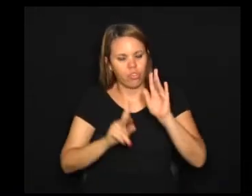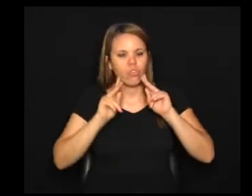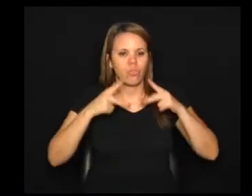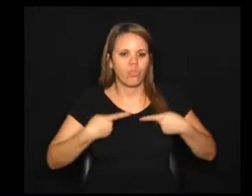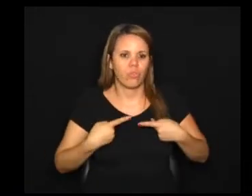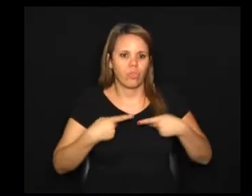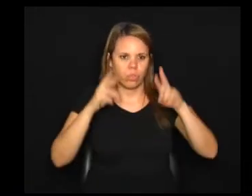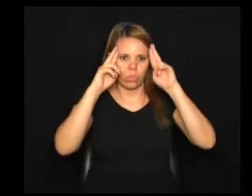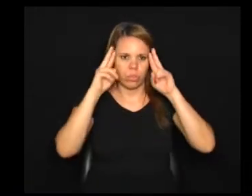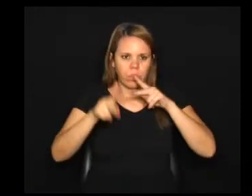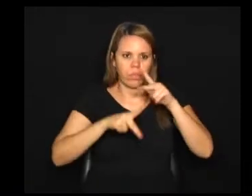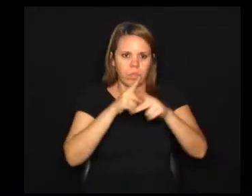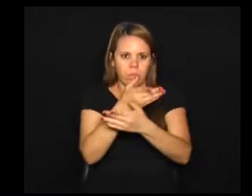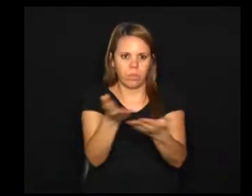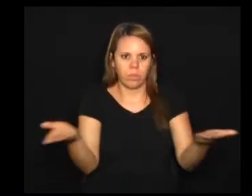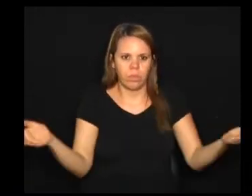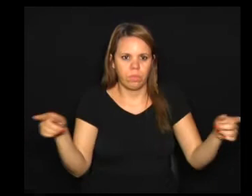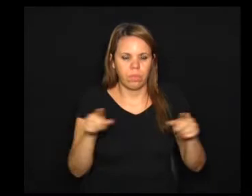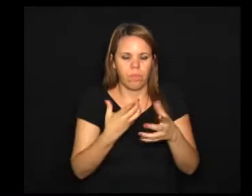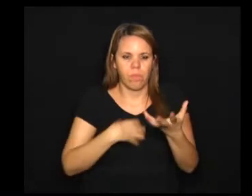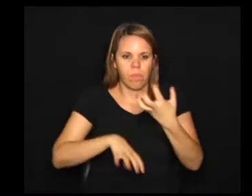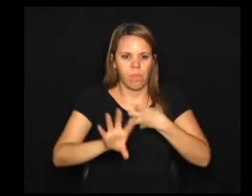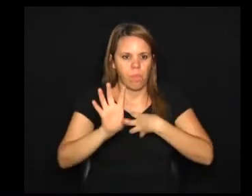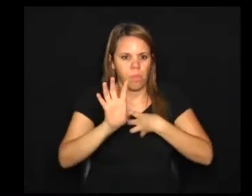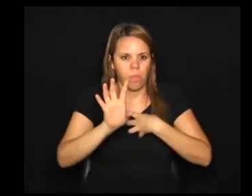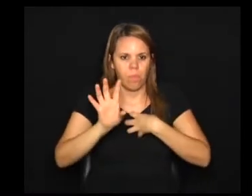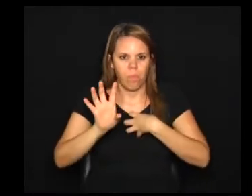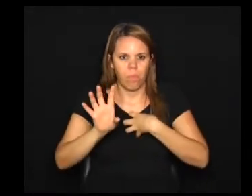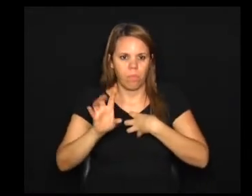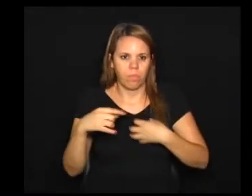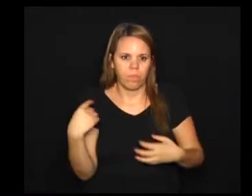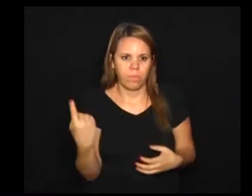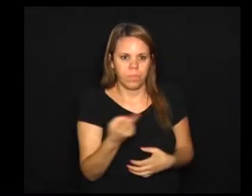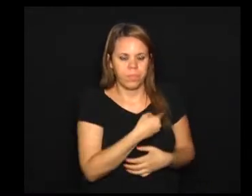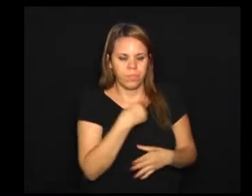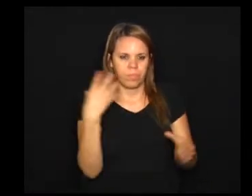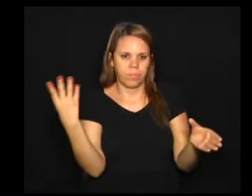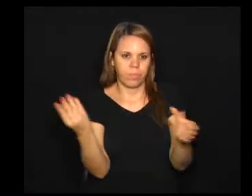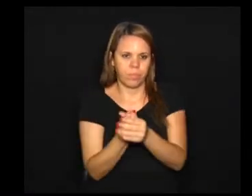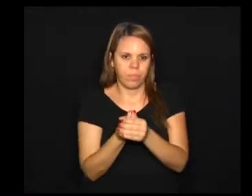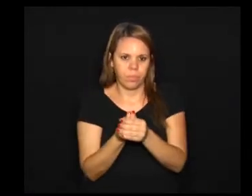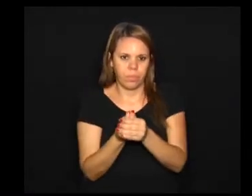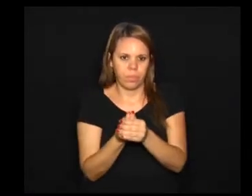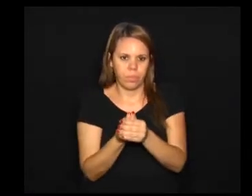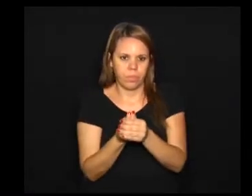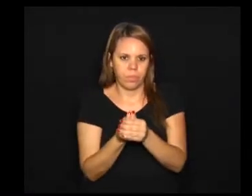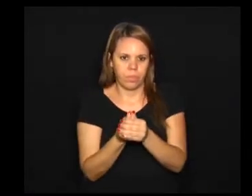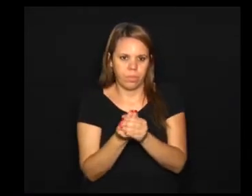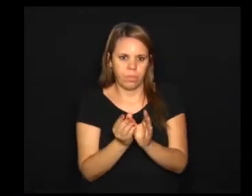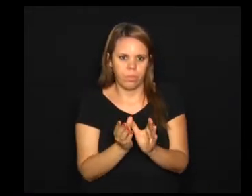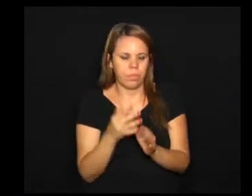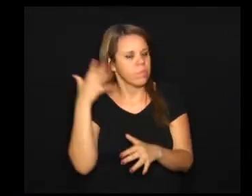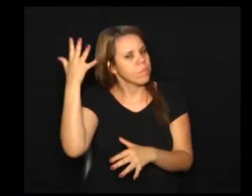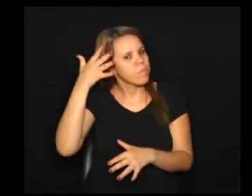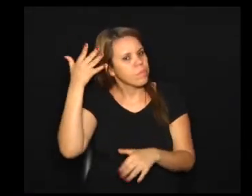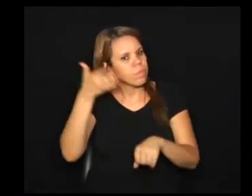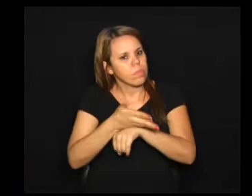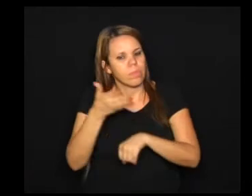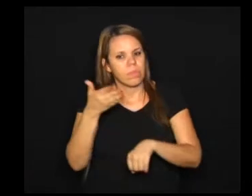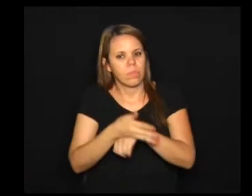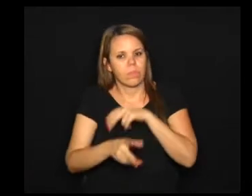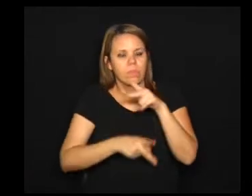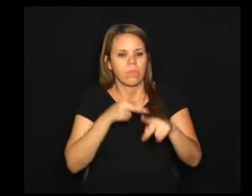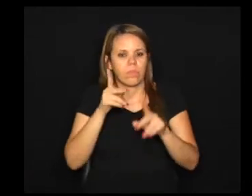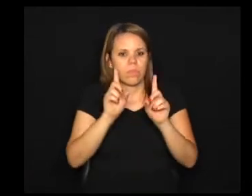de respeito ao próximo, de empatia. Então, nós inserimos também dentro desse fórum a participação de pessoas